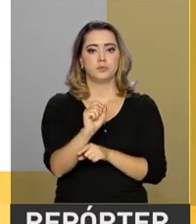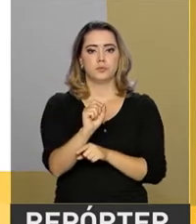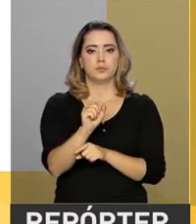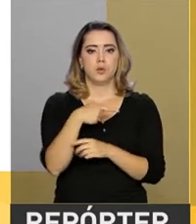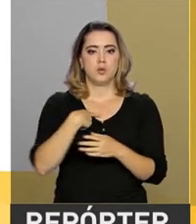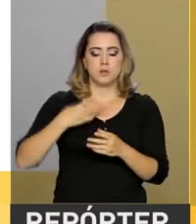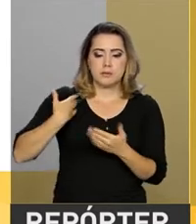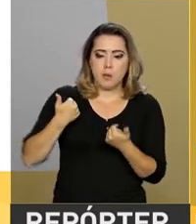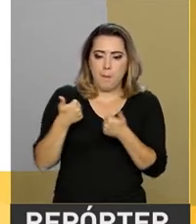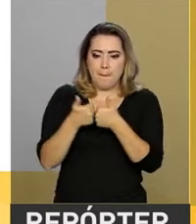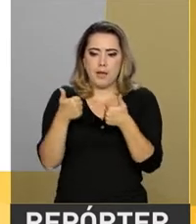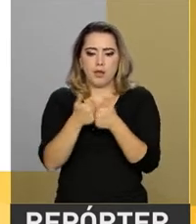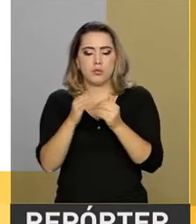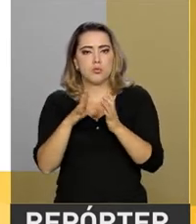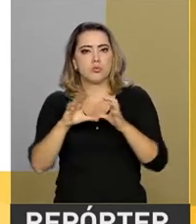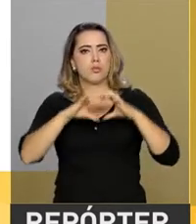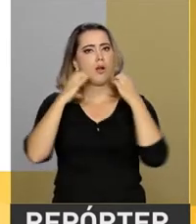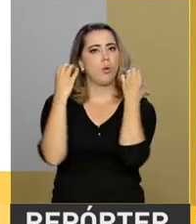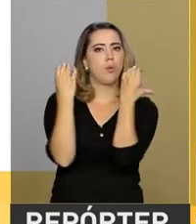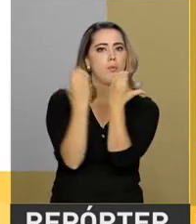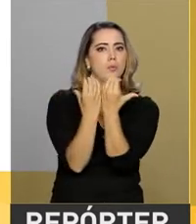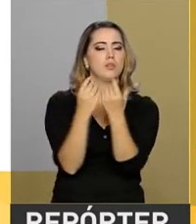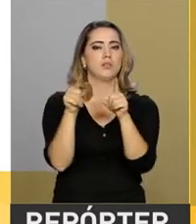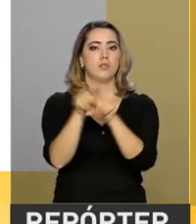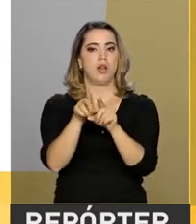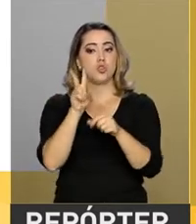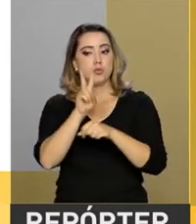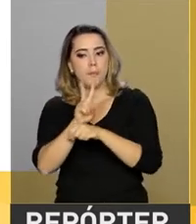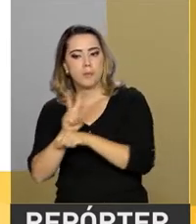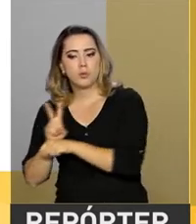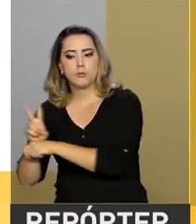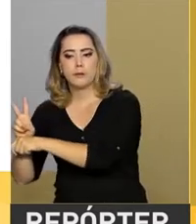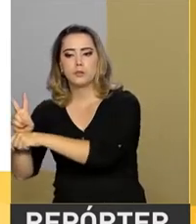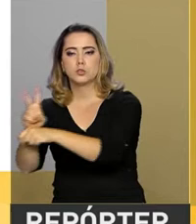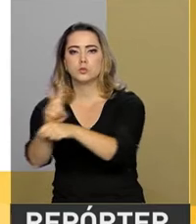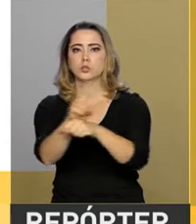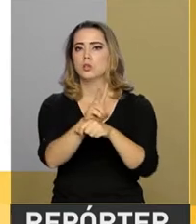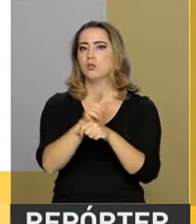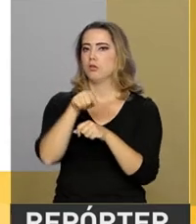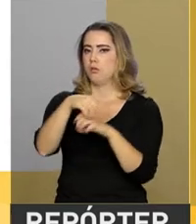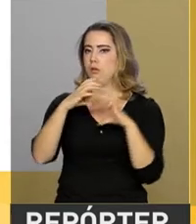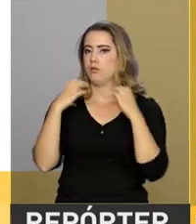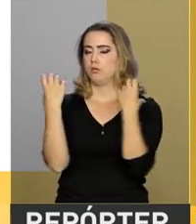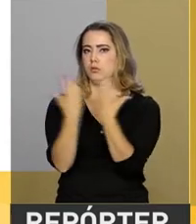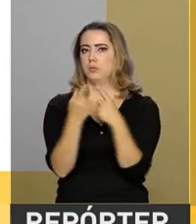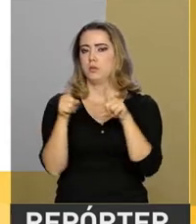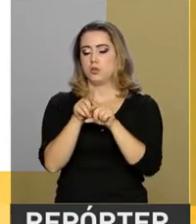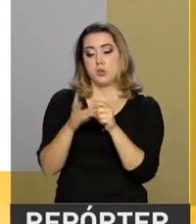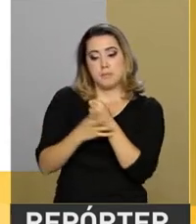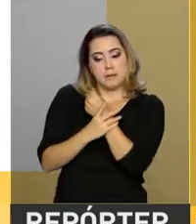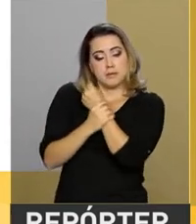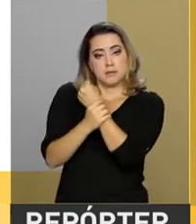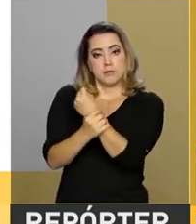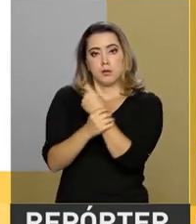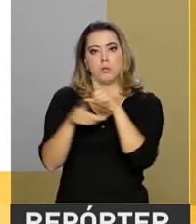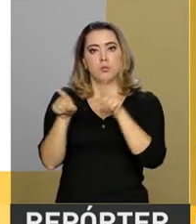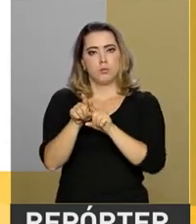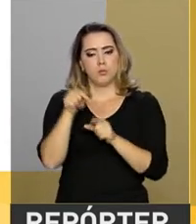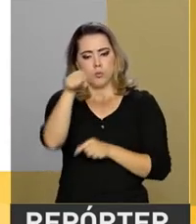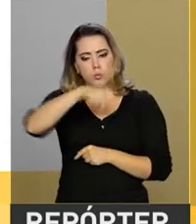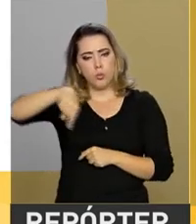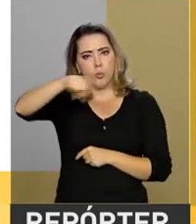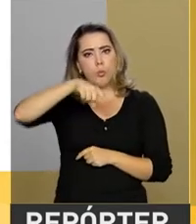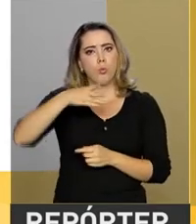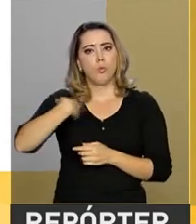à comunidade, um cerco defensivo em termos de proteção, mas também para assegurar que as